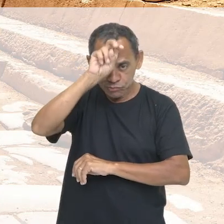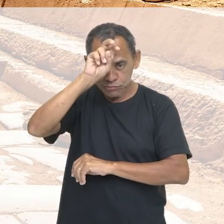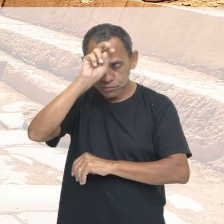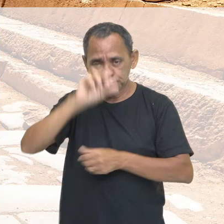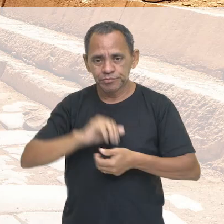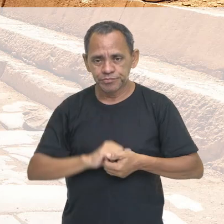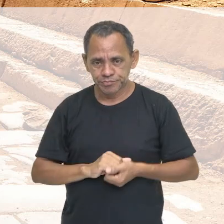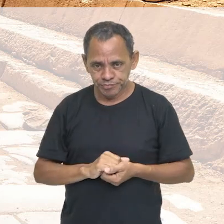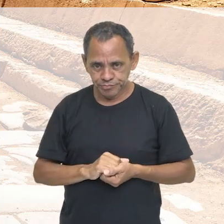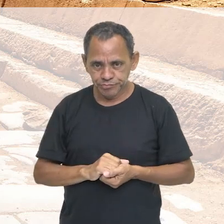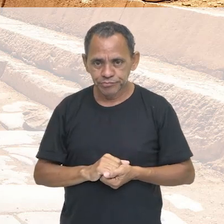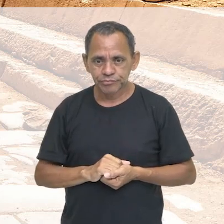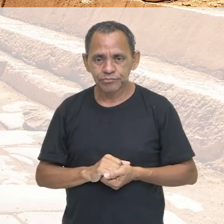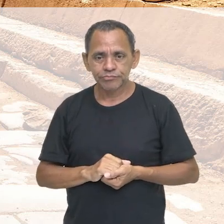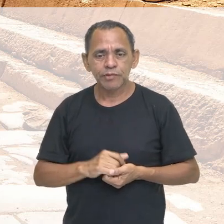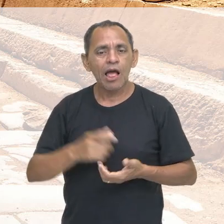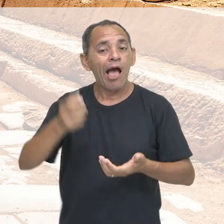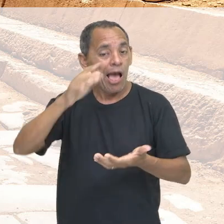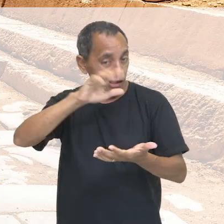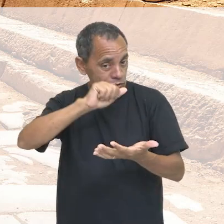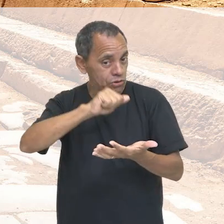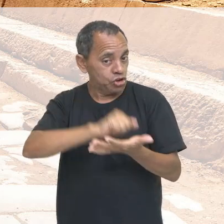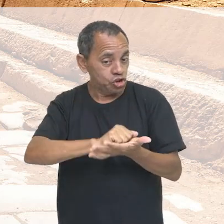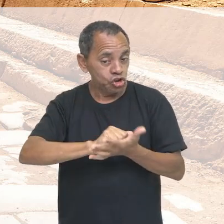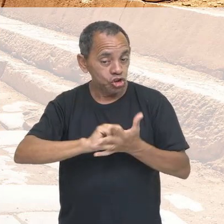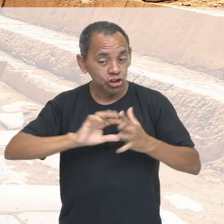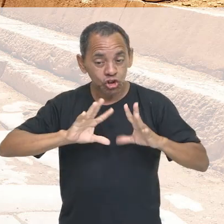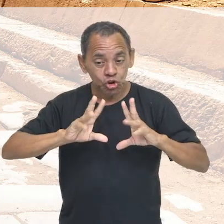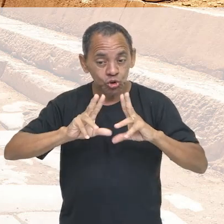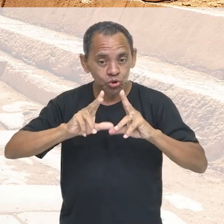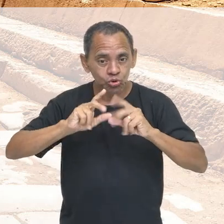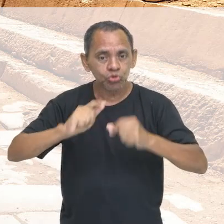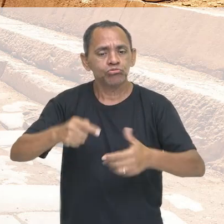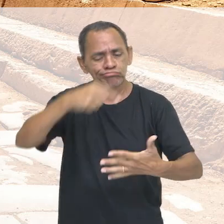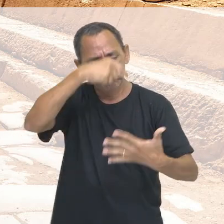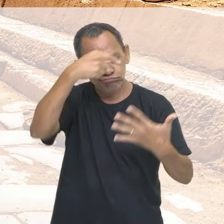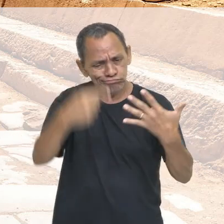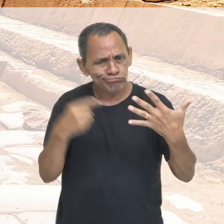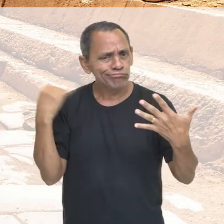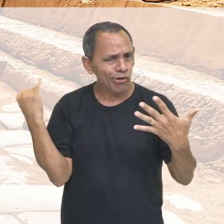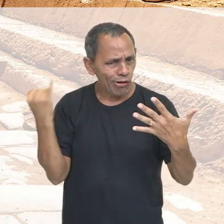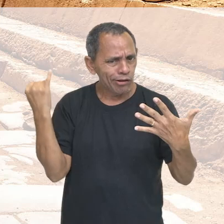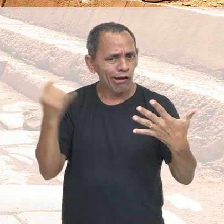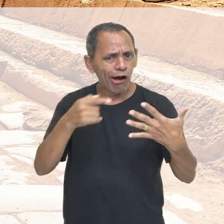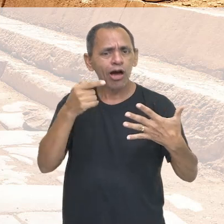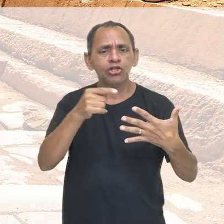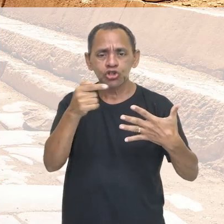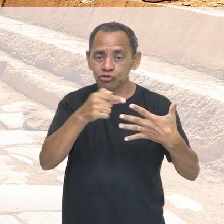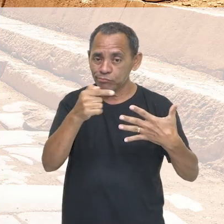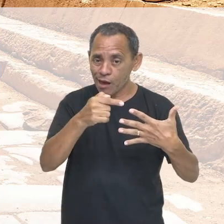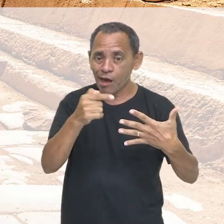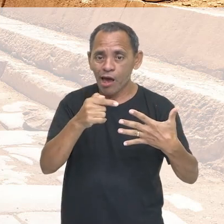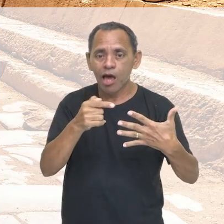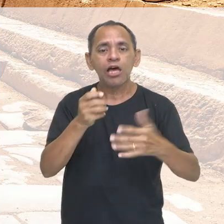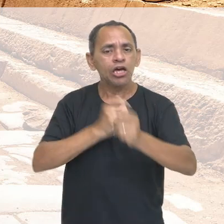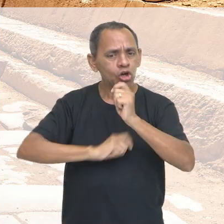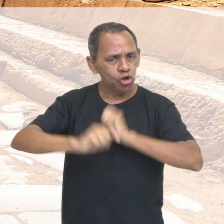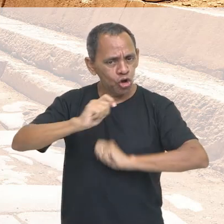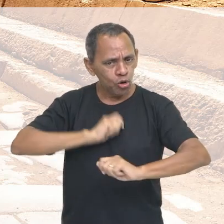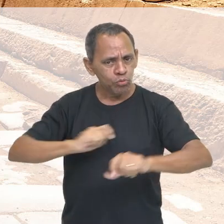Então, tome nota, esteja atento a esse ponto importante, tá bom? Tanto a